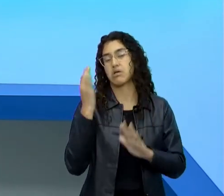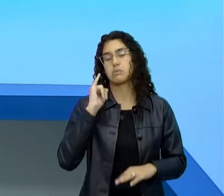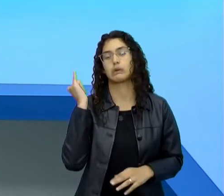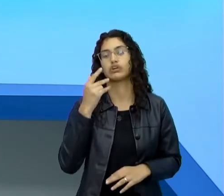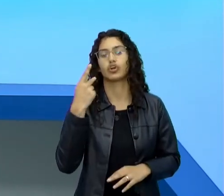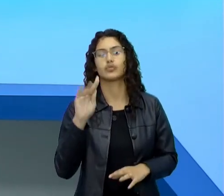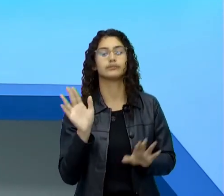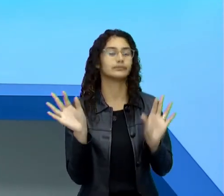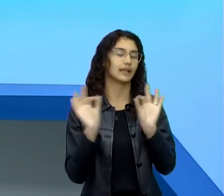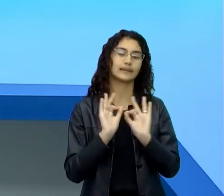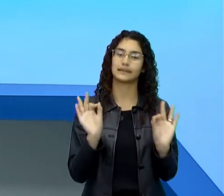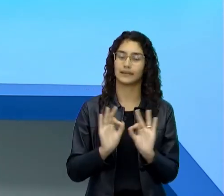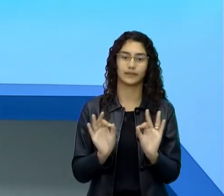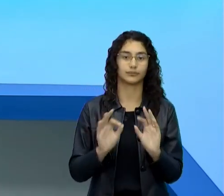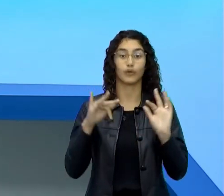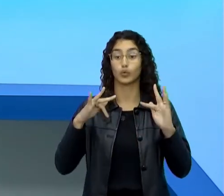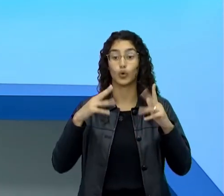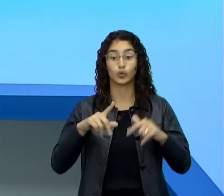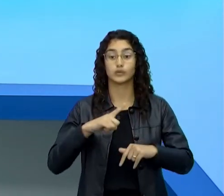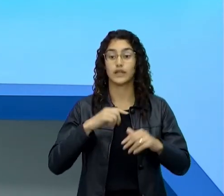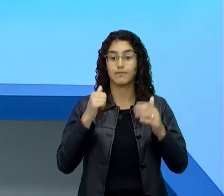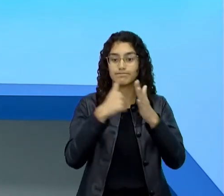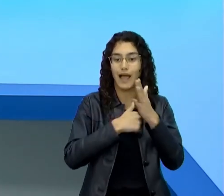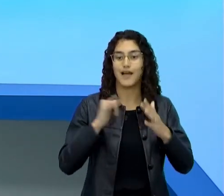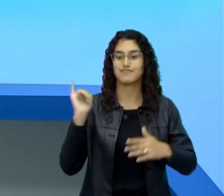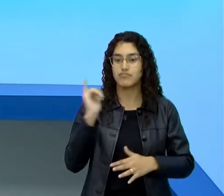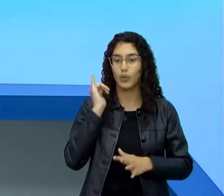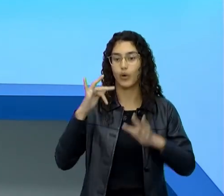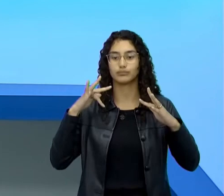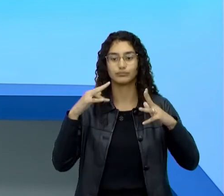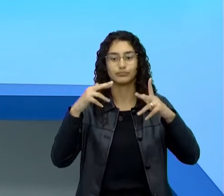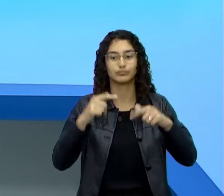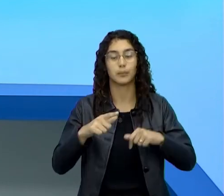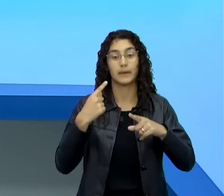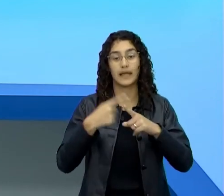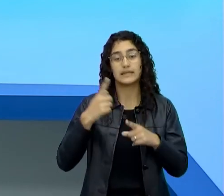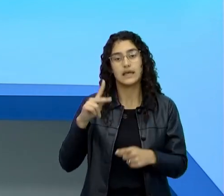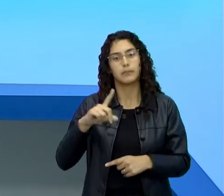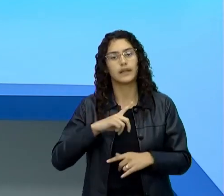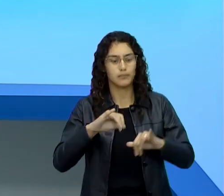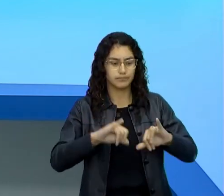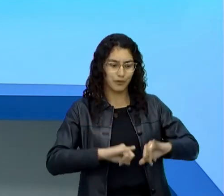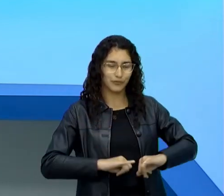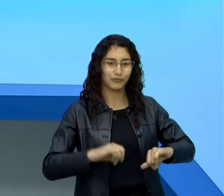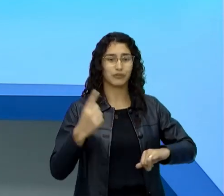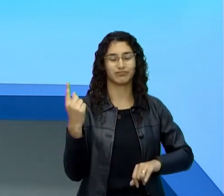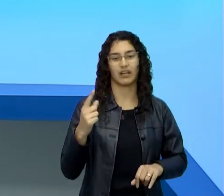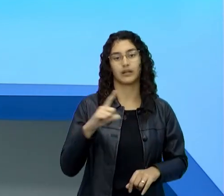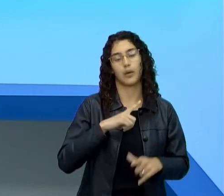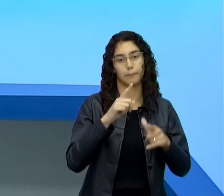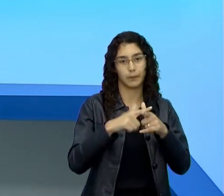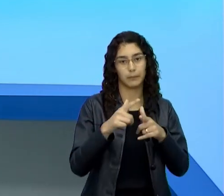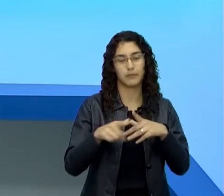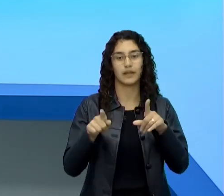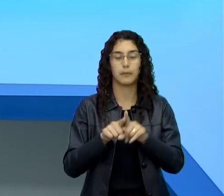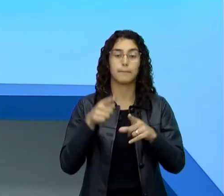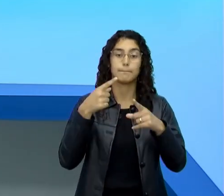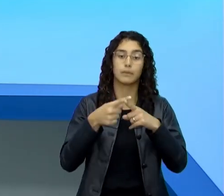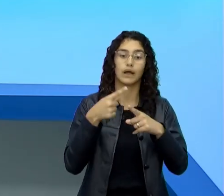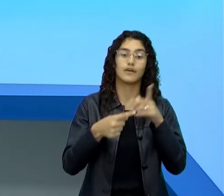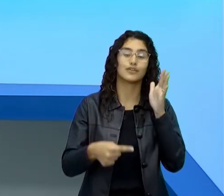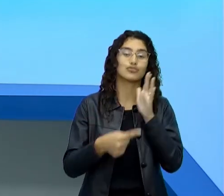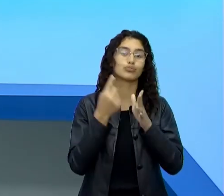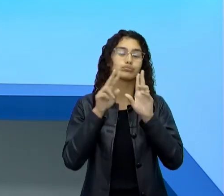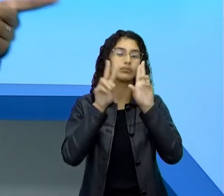sua, essa coisa, nada a ver. Verdade. Pautas identitárias são importantíssimas porque sempre tem alguém sofrendo, morrendo, tendo algum problema por causa de um